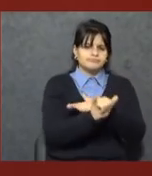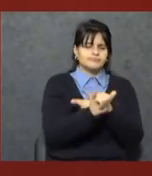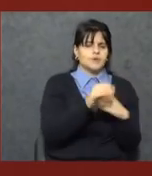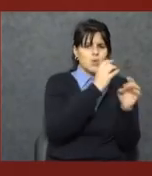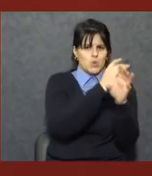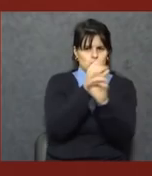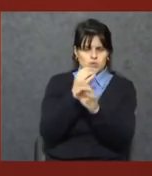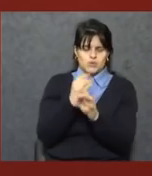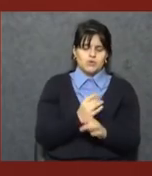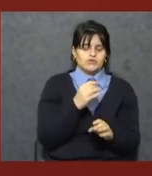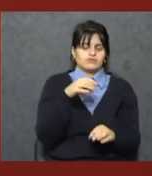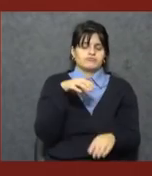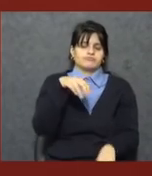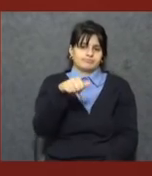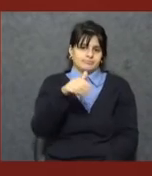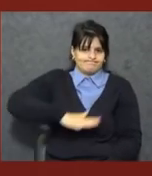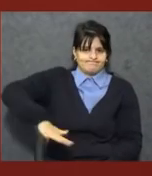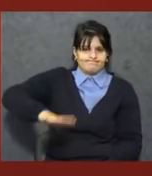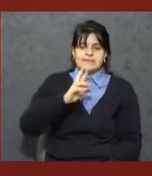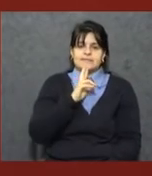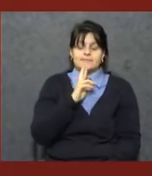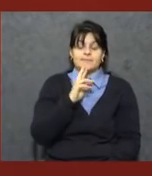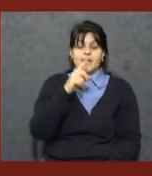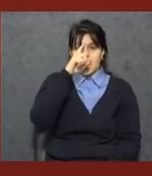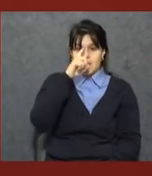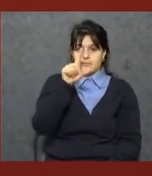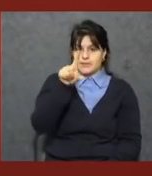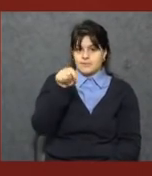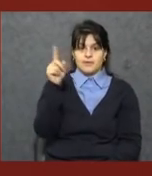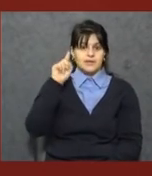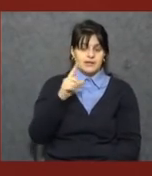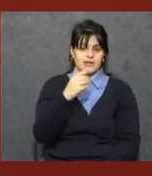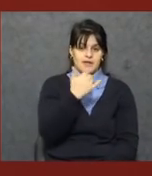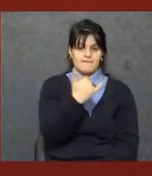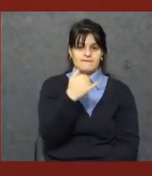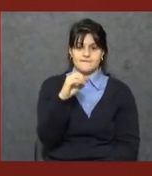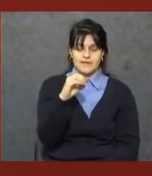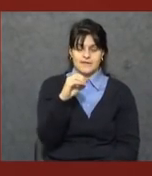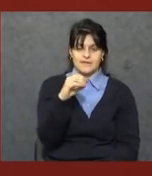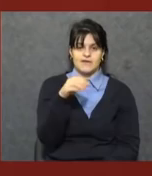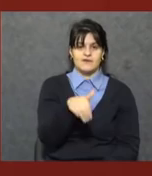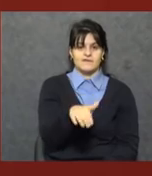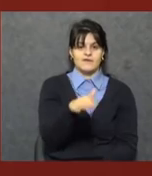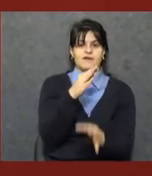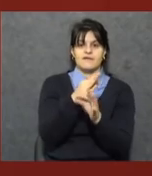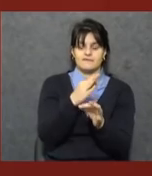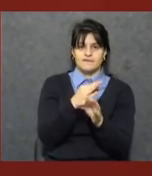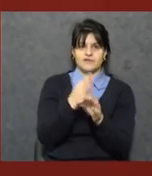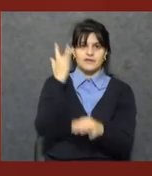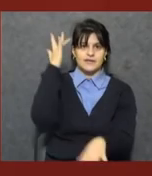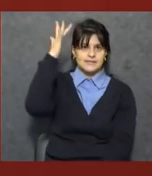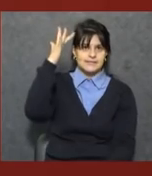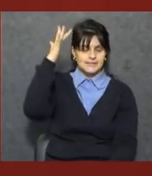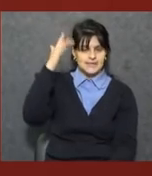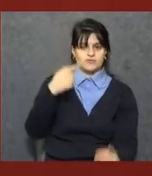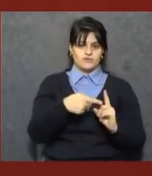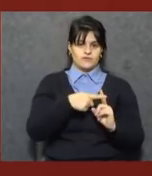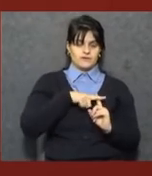Santuário. Recordo também que no dia 20 teremos a celebração da festa dos Santos Francisco e Jacinta Marto. No